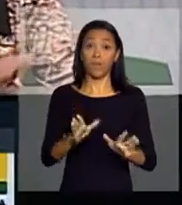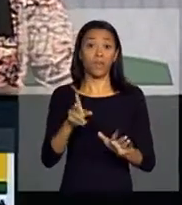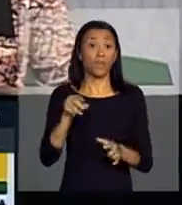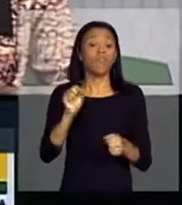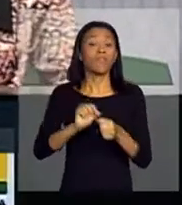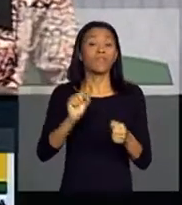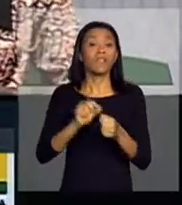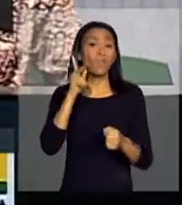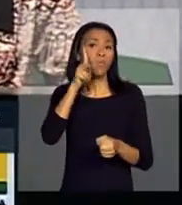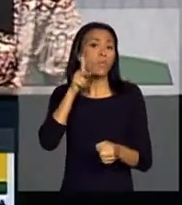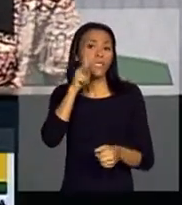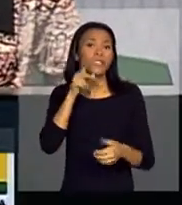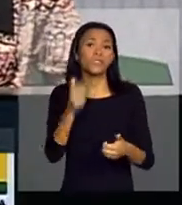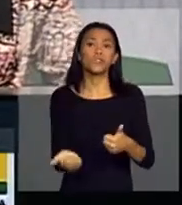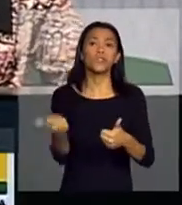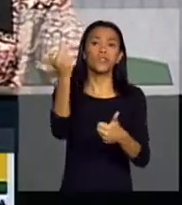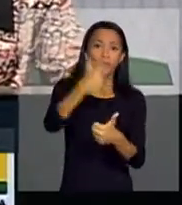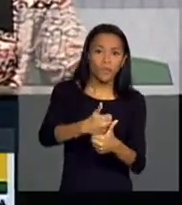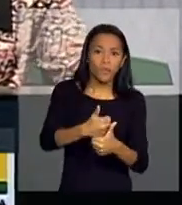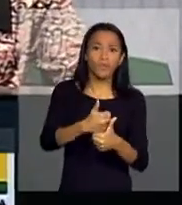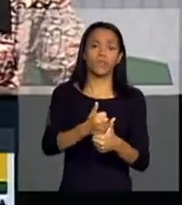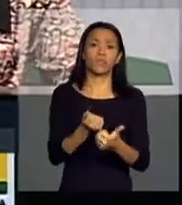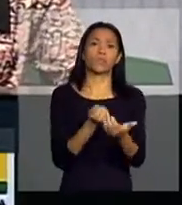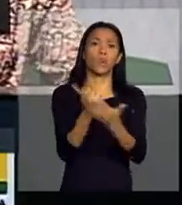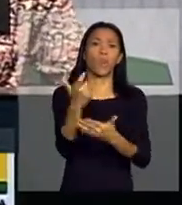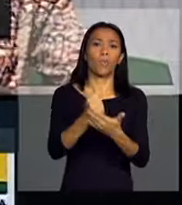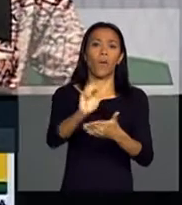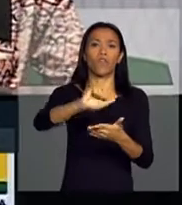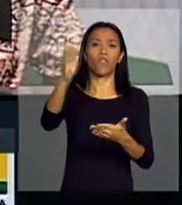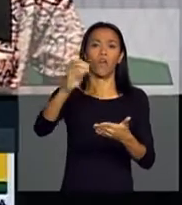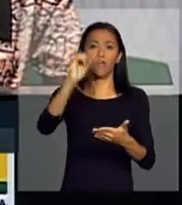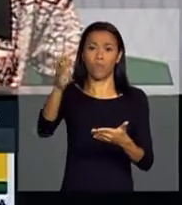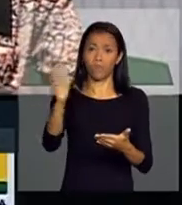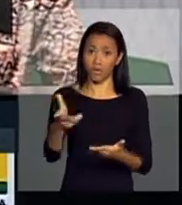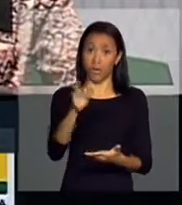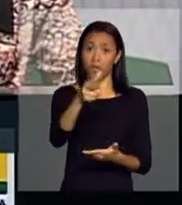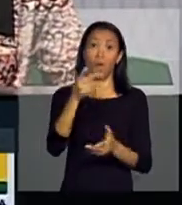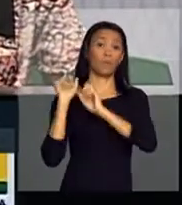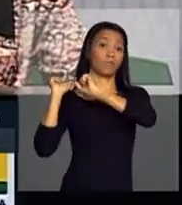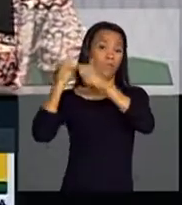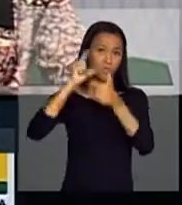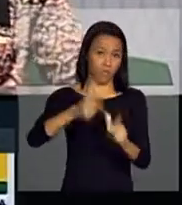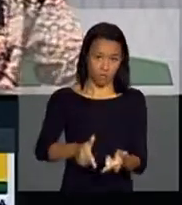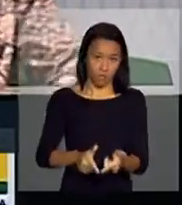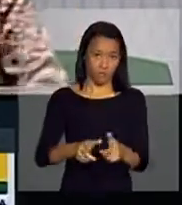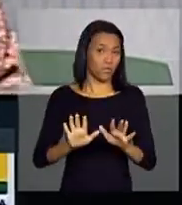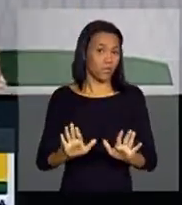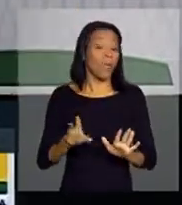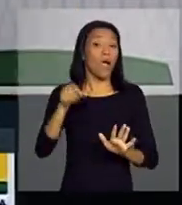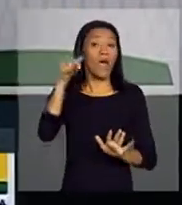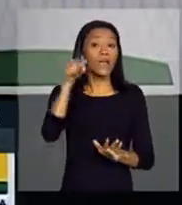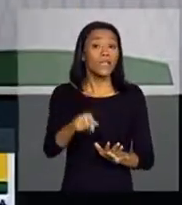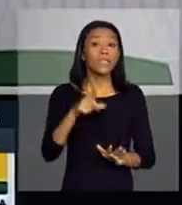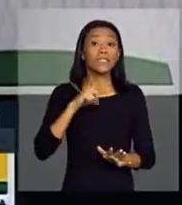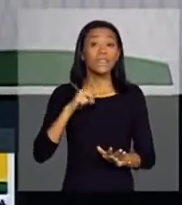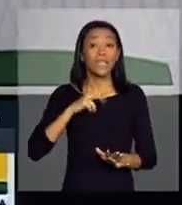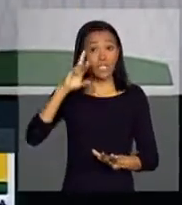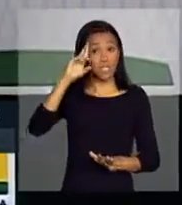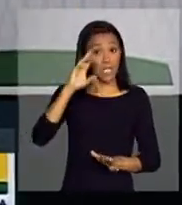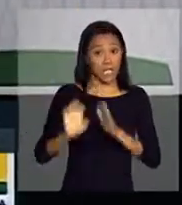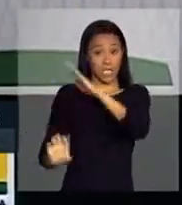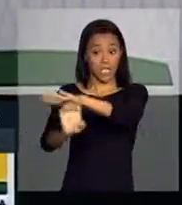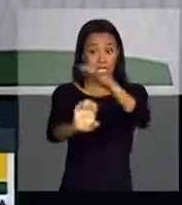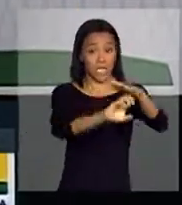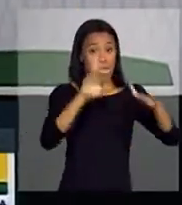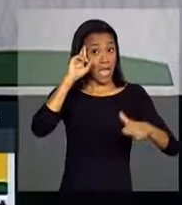substituição de importações tradicional e antiga aqui estão empresários que querem